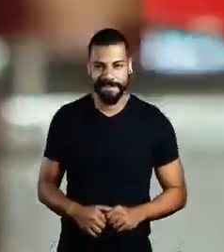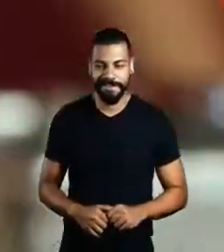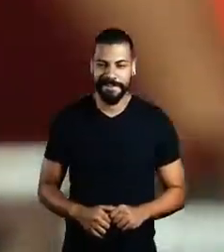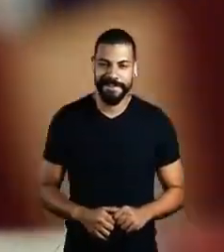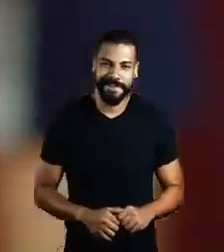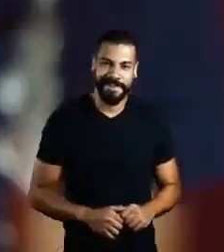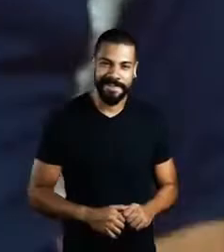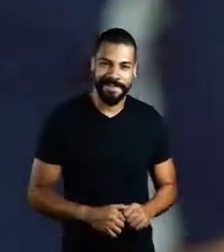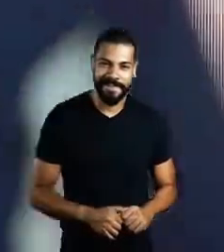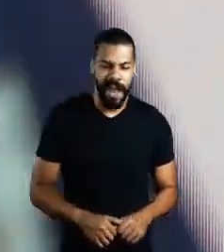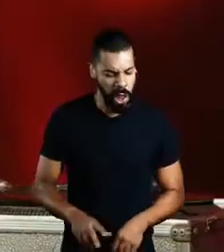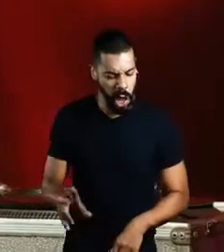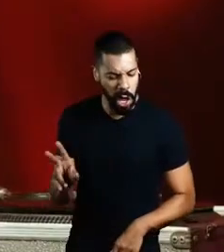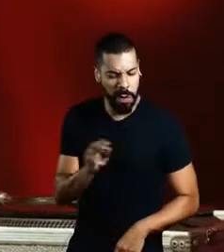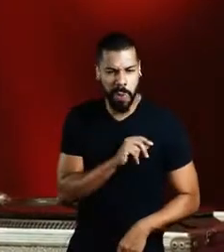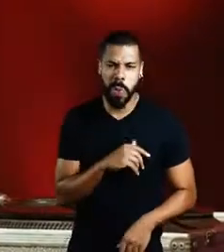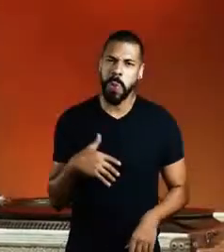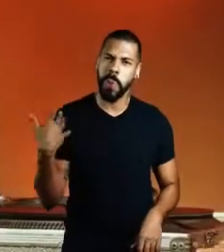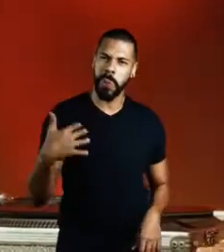Ai.